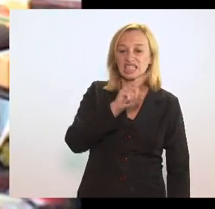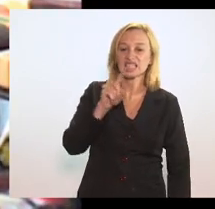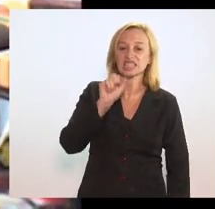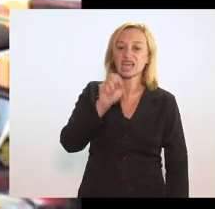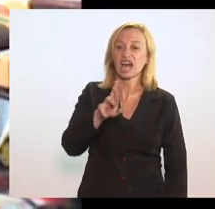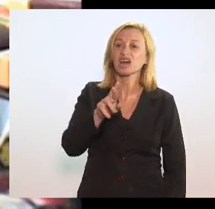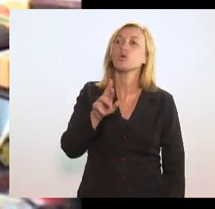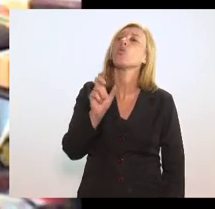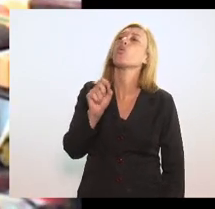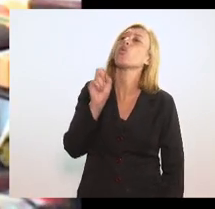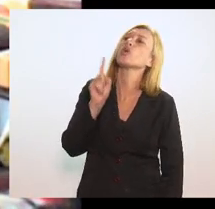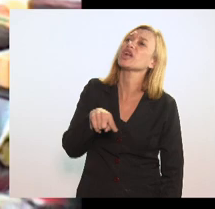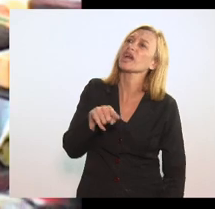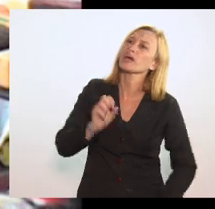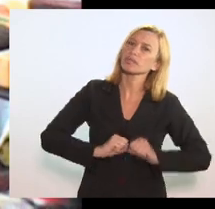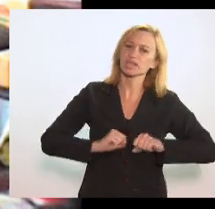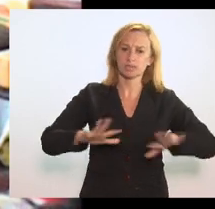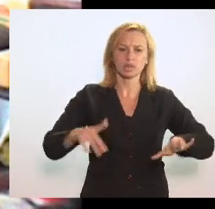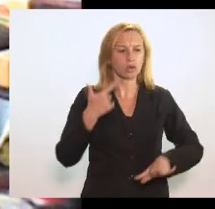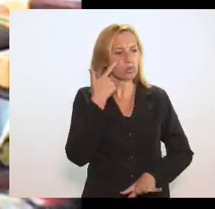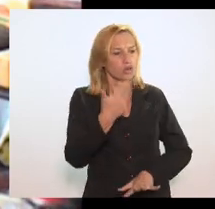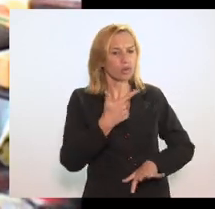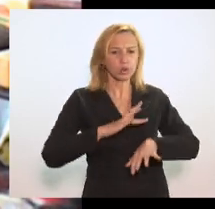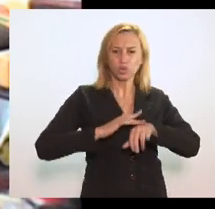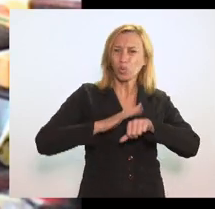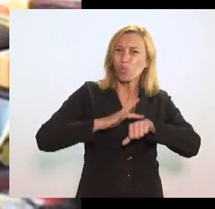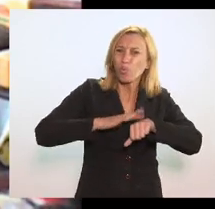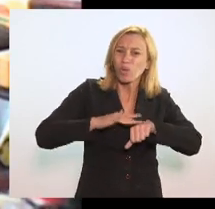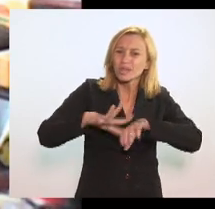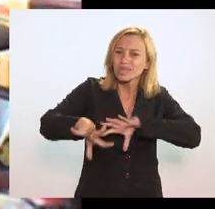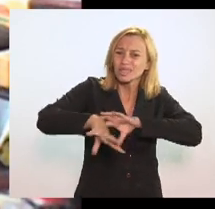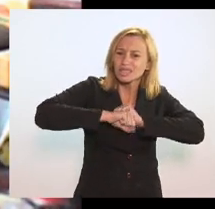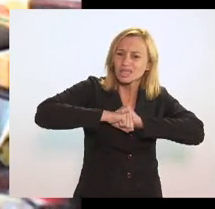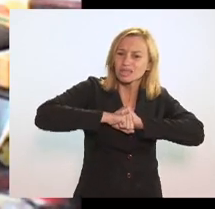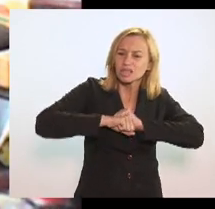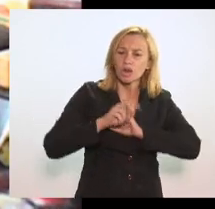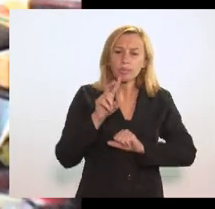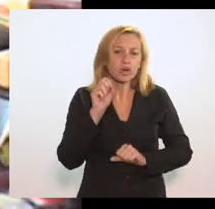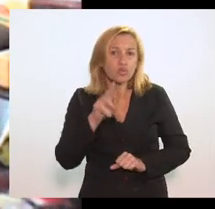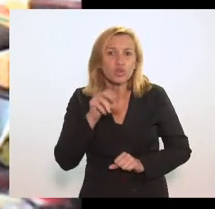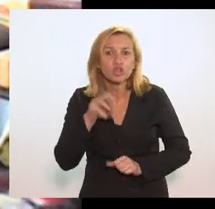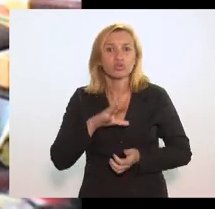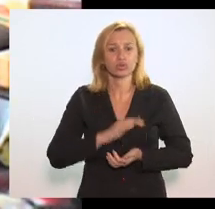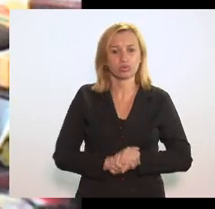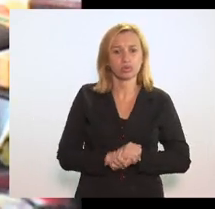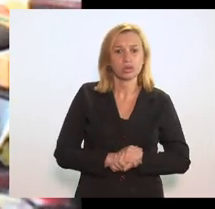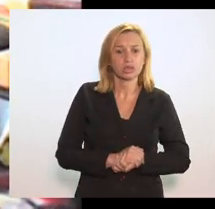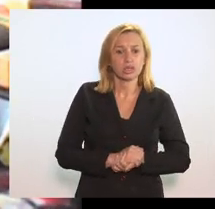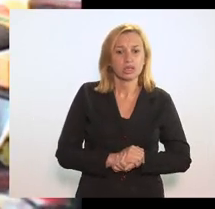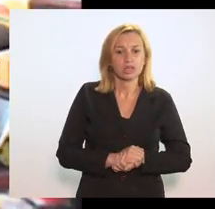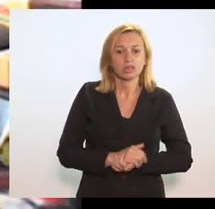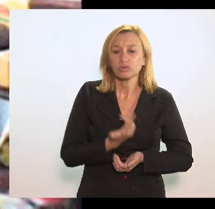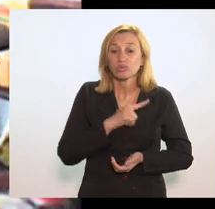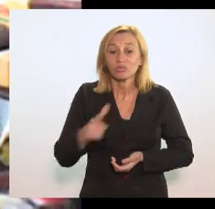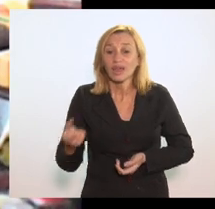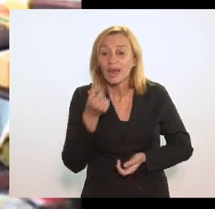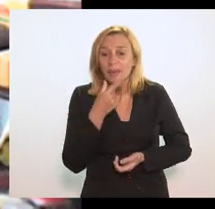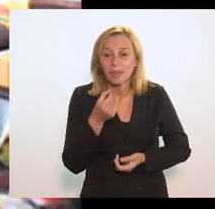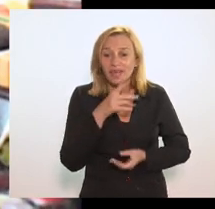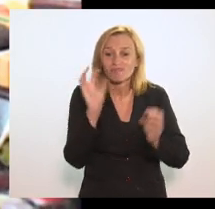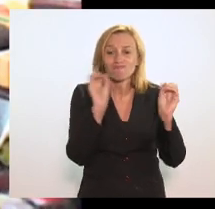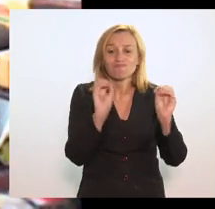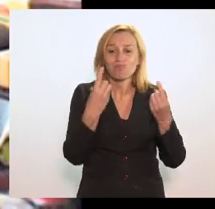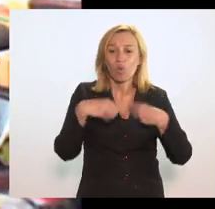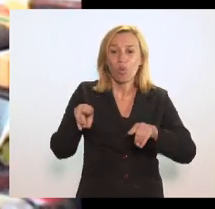politizar a pandemia? A gente está diante de uma doença que é transmitida por um vírus que ainda não tem remédio contra esse